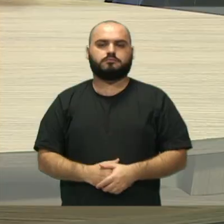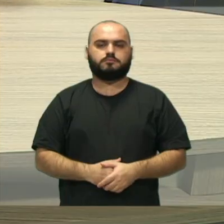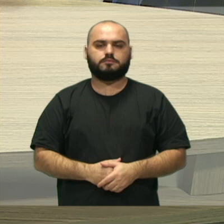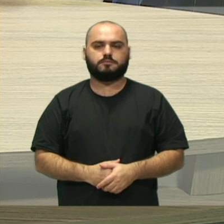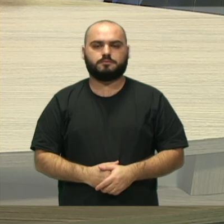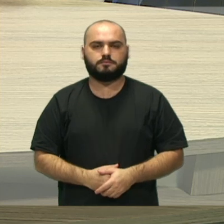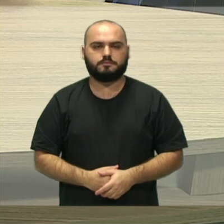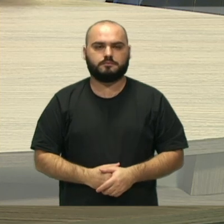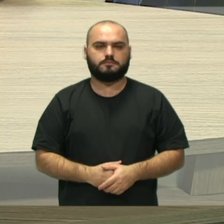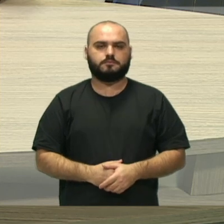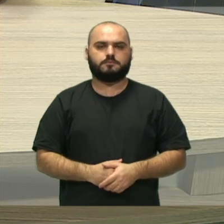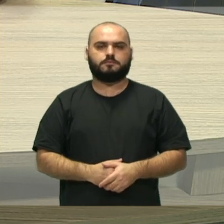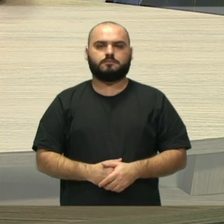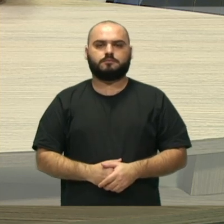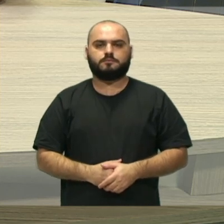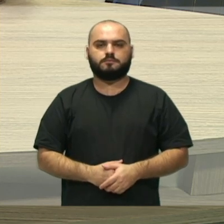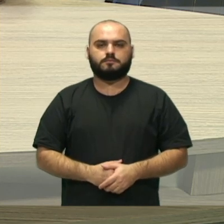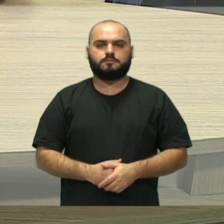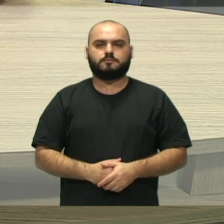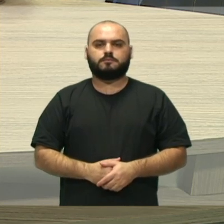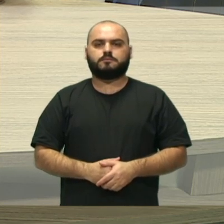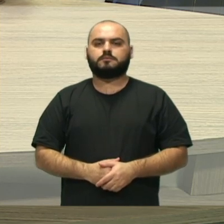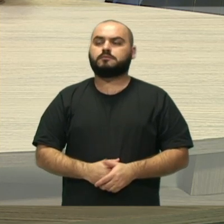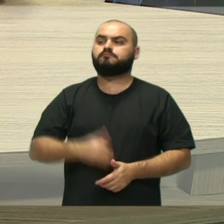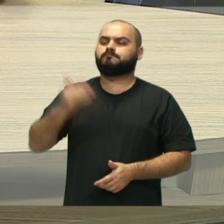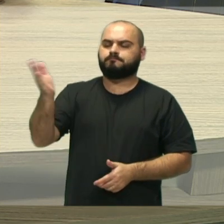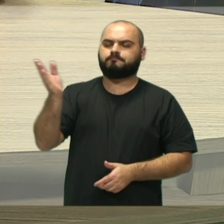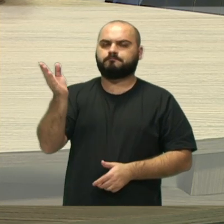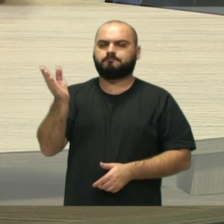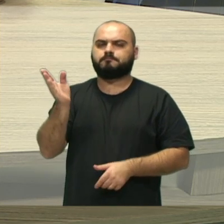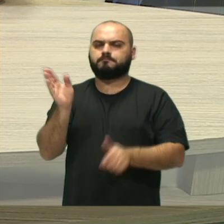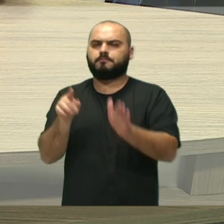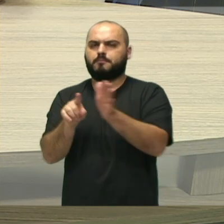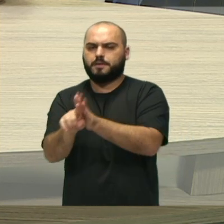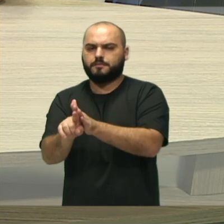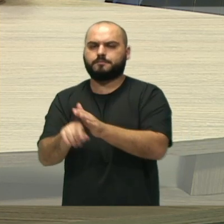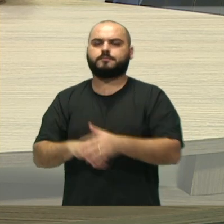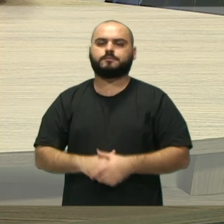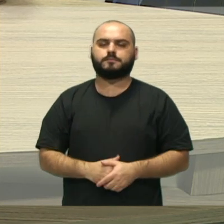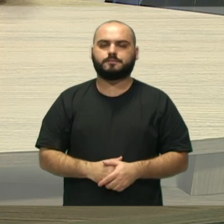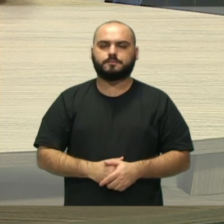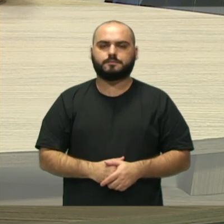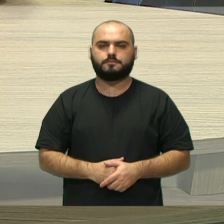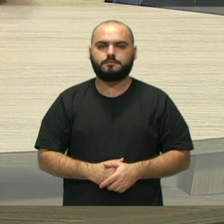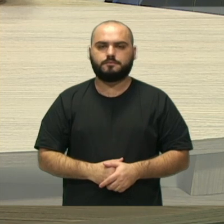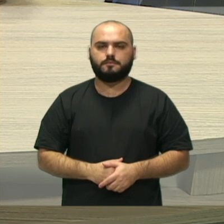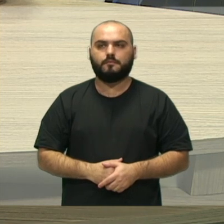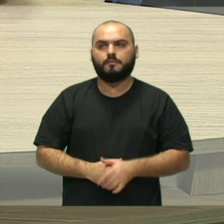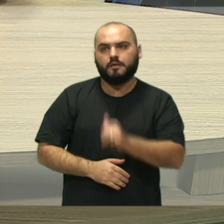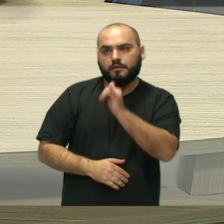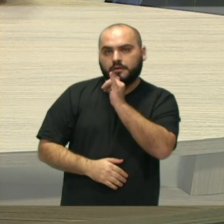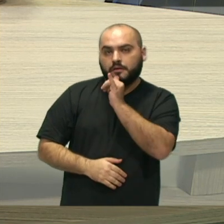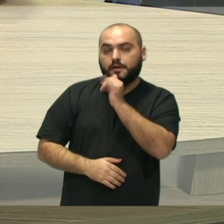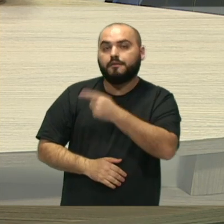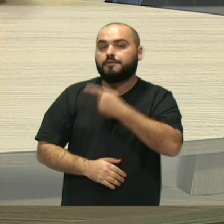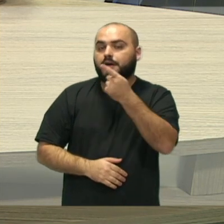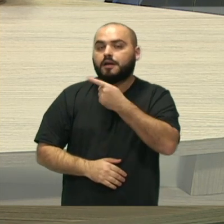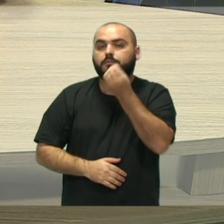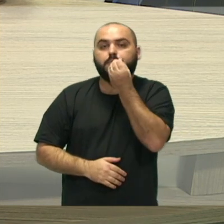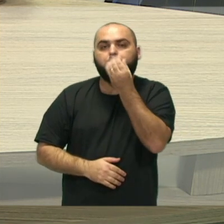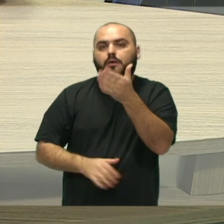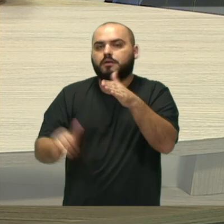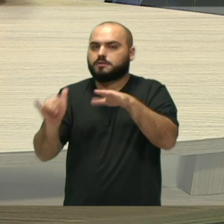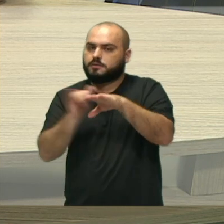E, no caso, doutor, como fazer, assim, às vezes nós estamos falando de boas